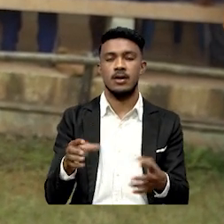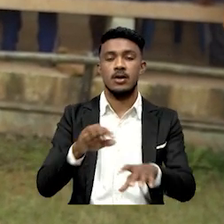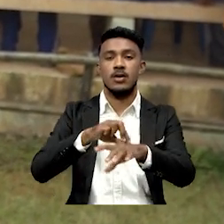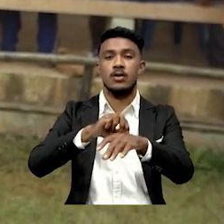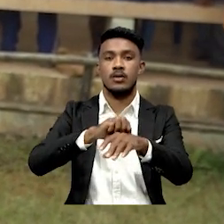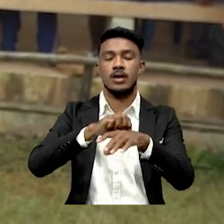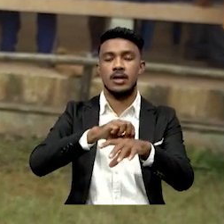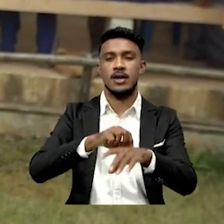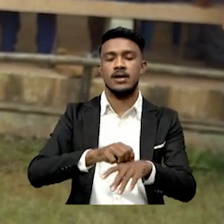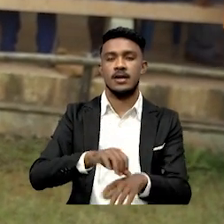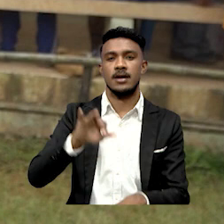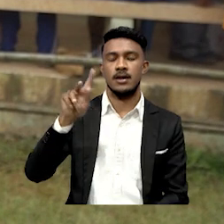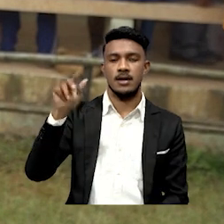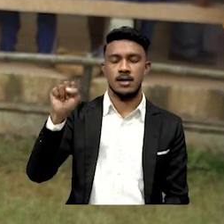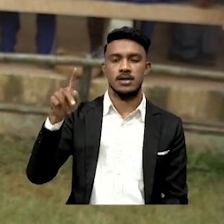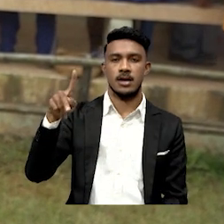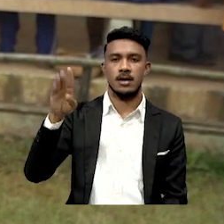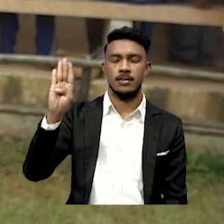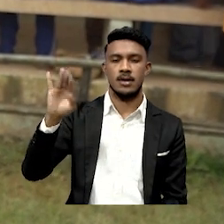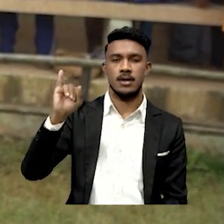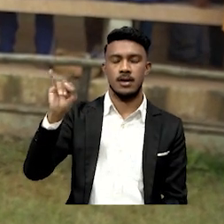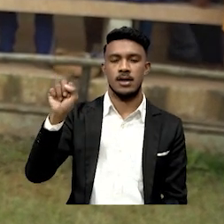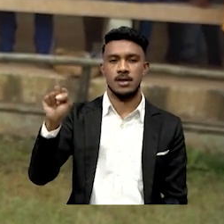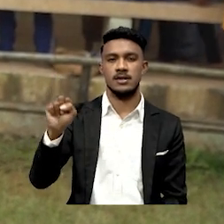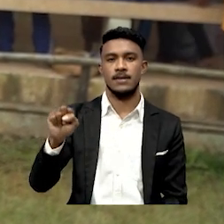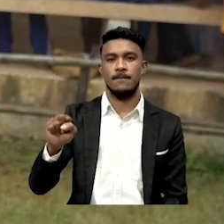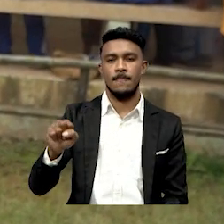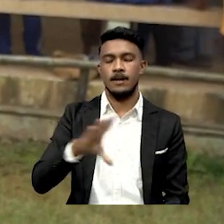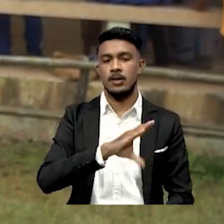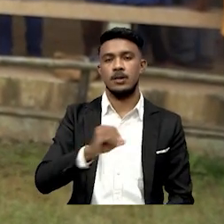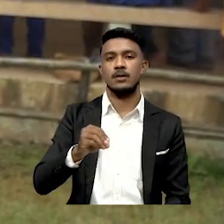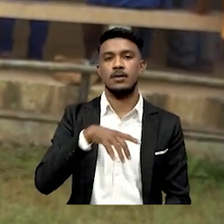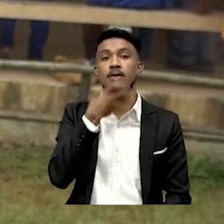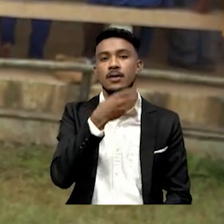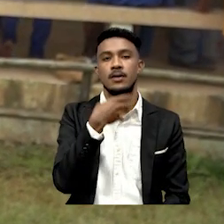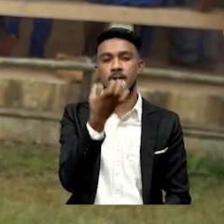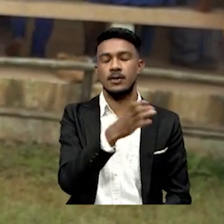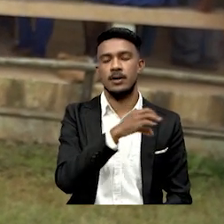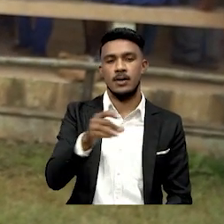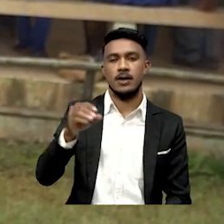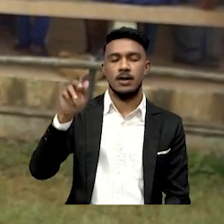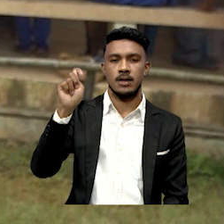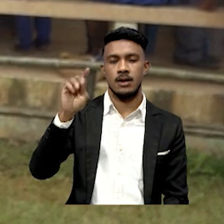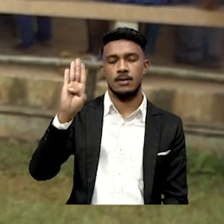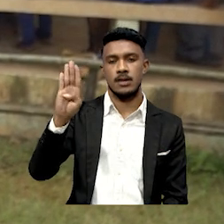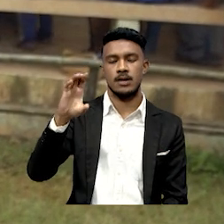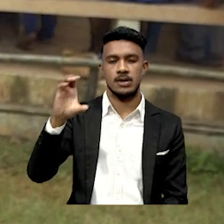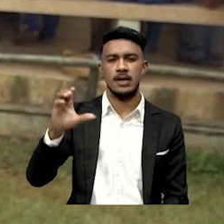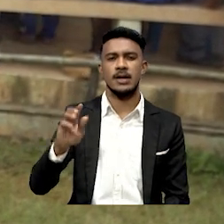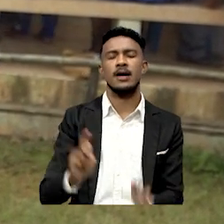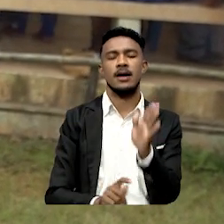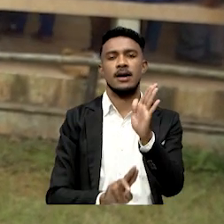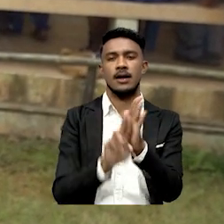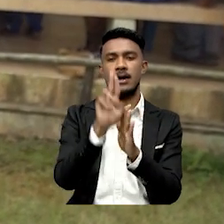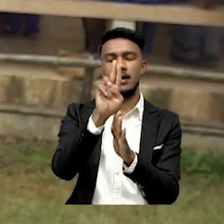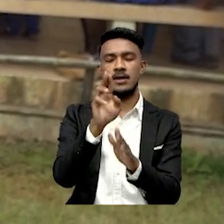skabies imo siha sukune mayoria mos tuberculosis italai moras sira nal tuberculosis nah ne